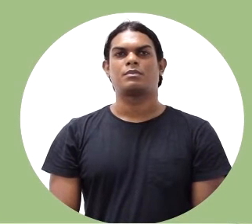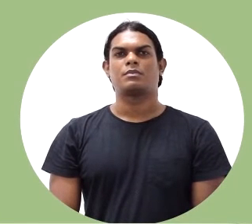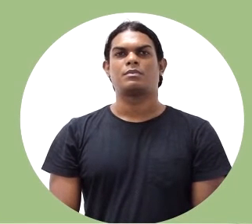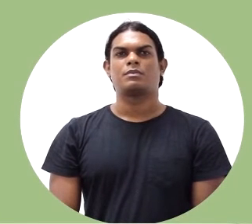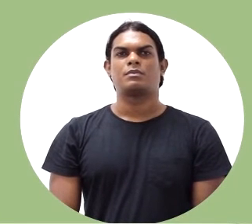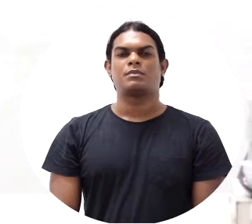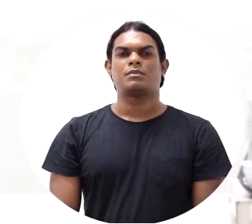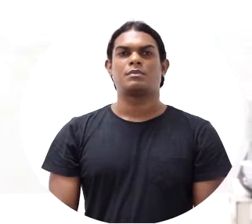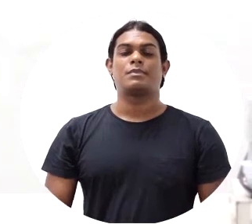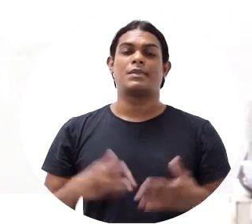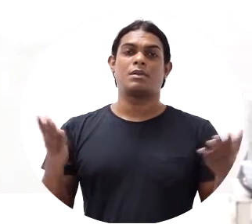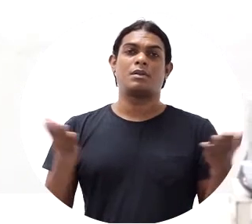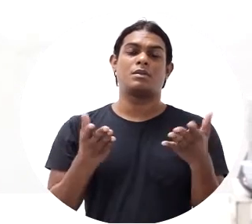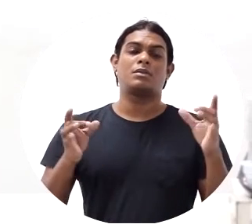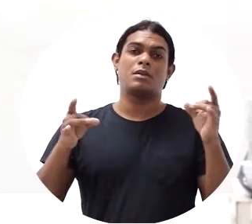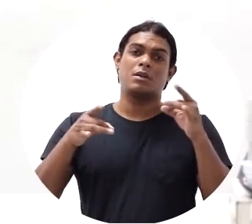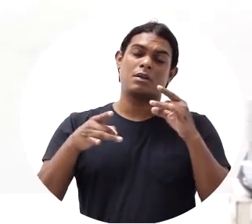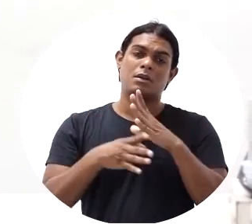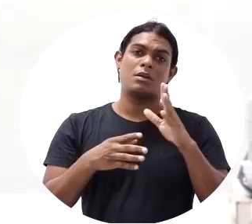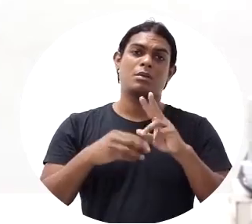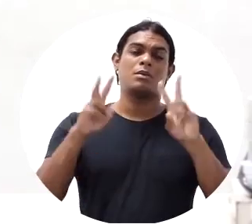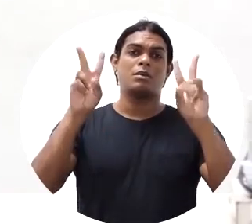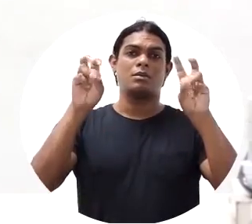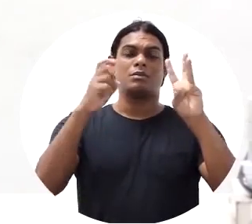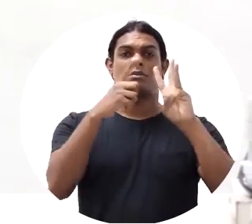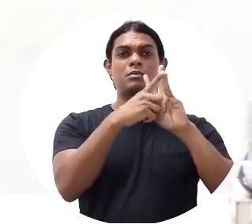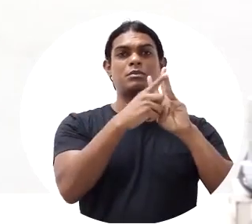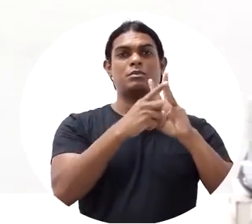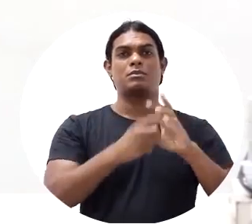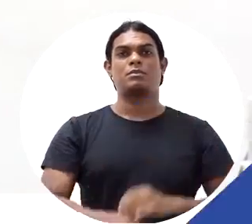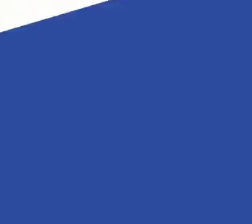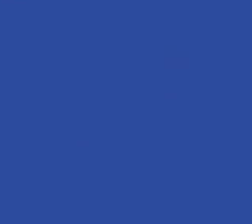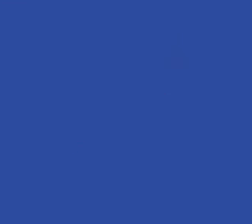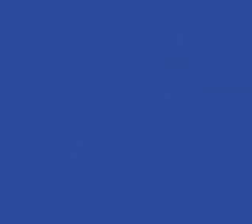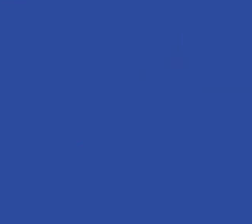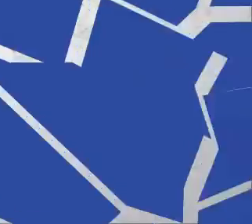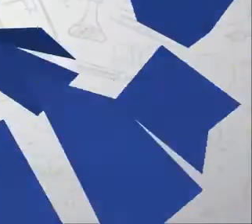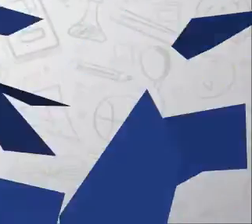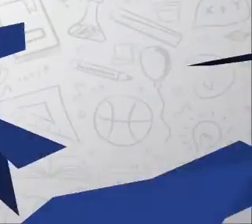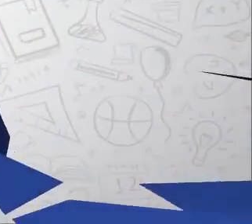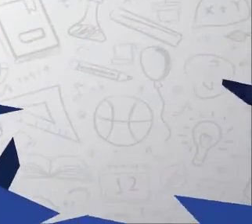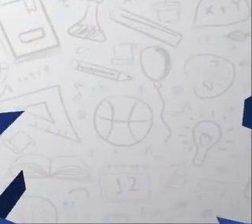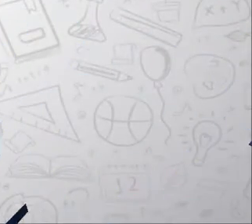global. E assim finalizamos a nossa terceira competência.